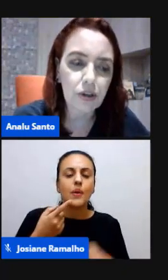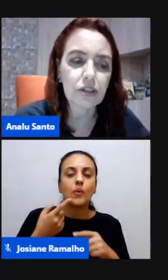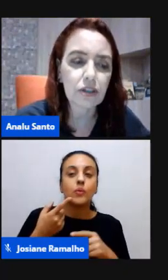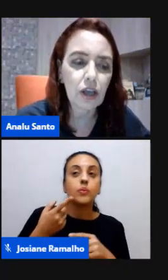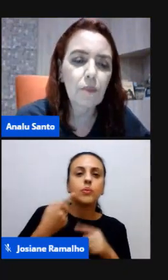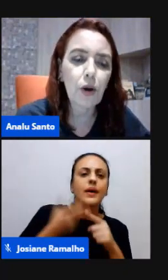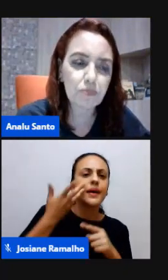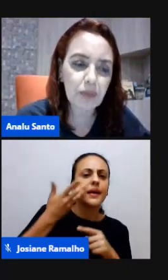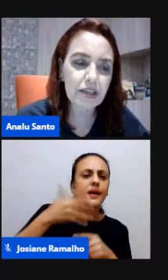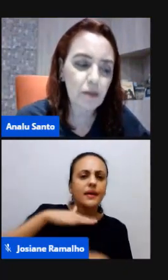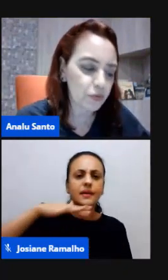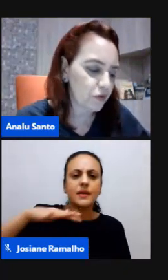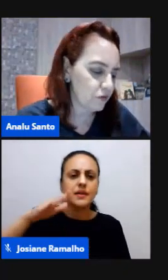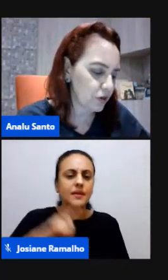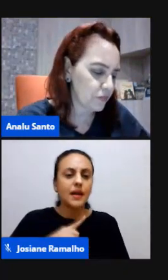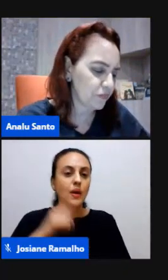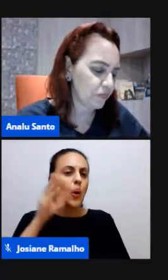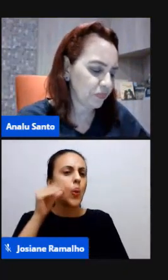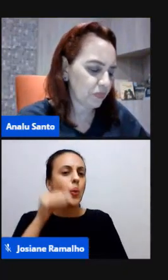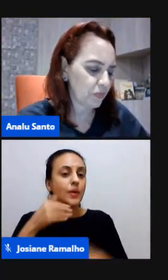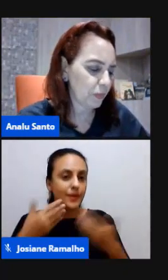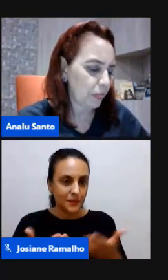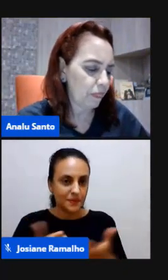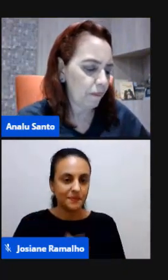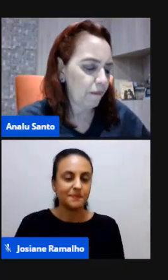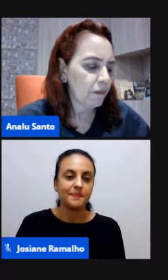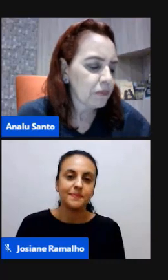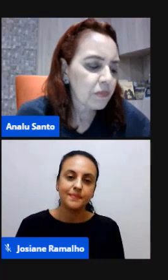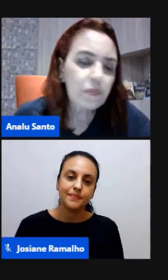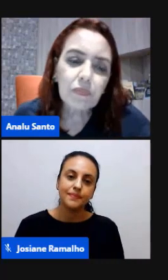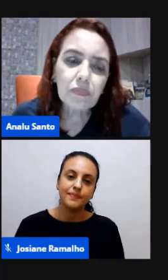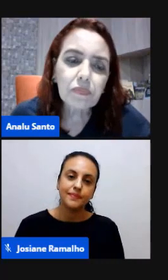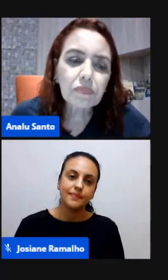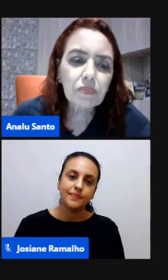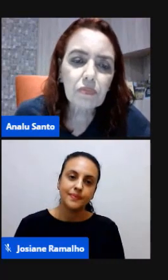tão curiosas. Pode passar, por favor?